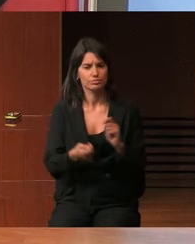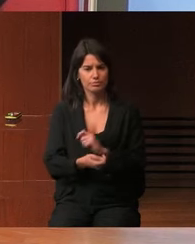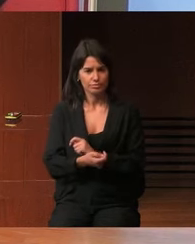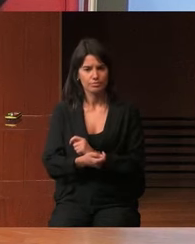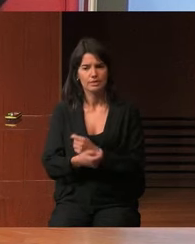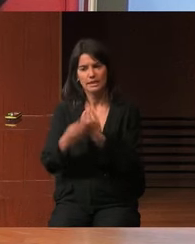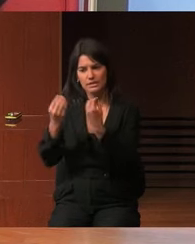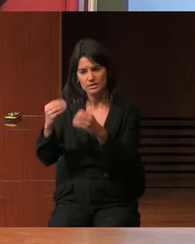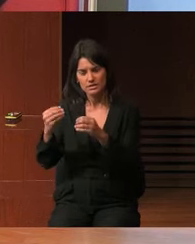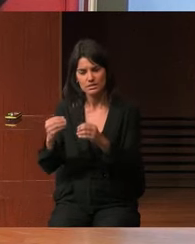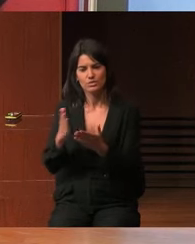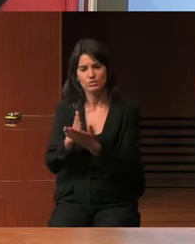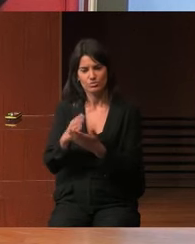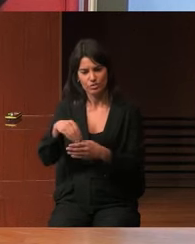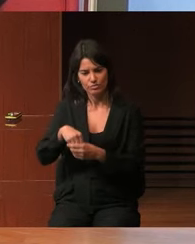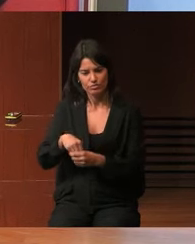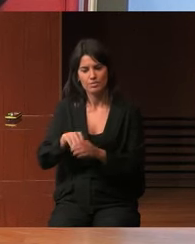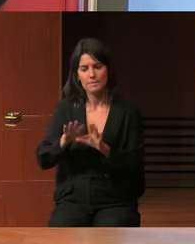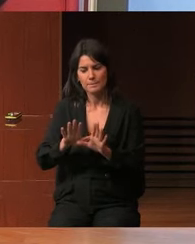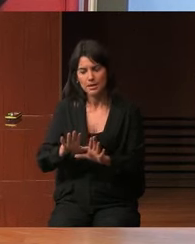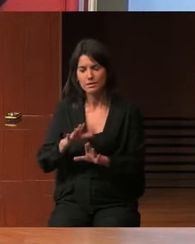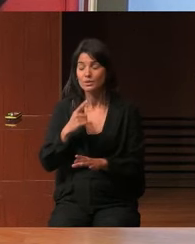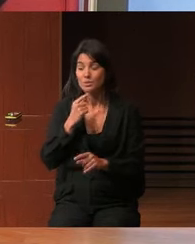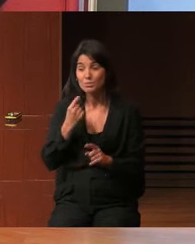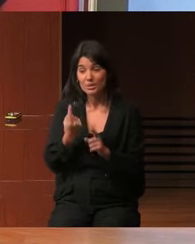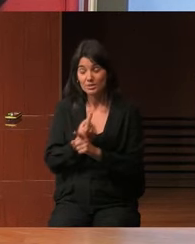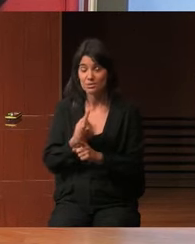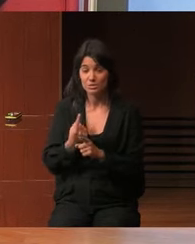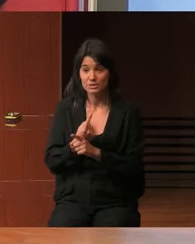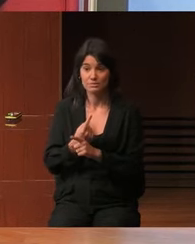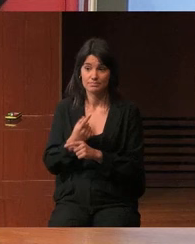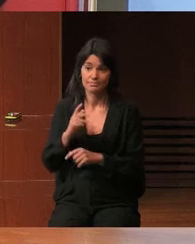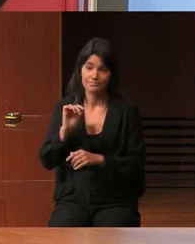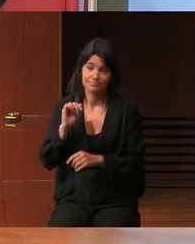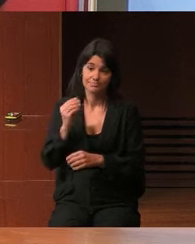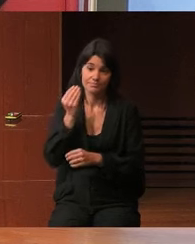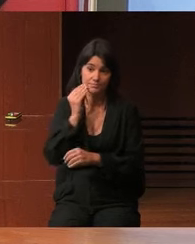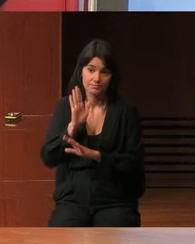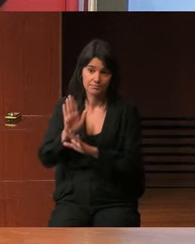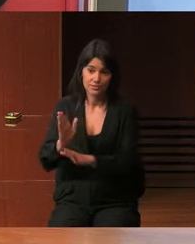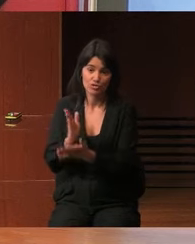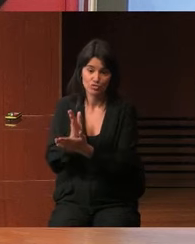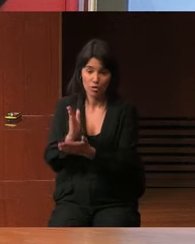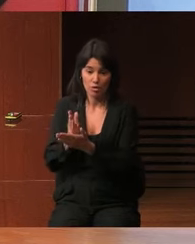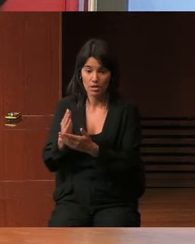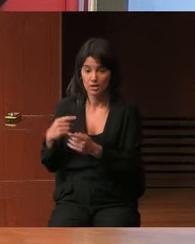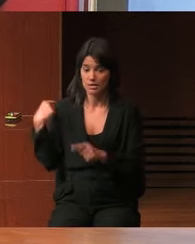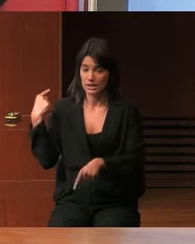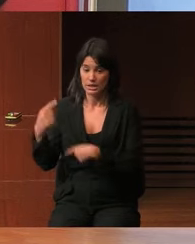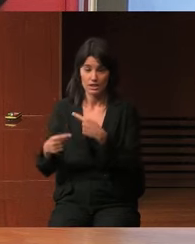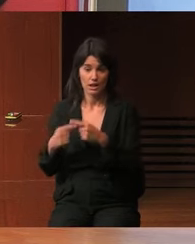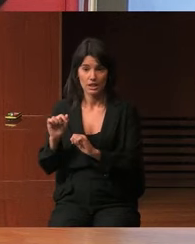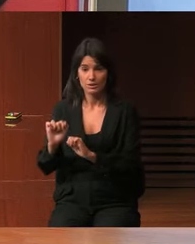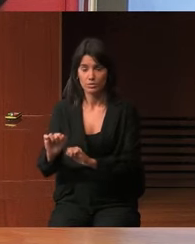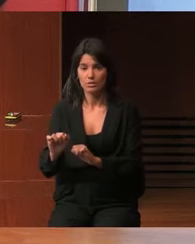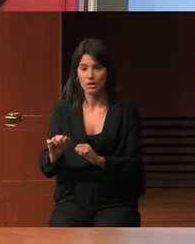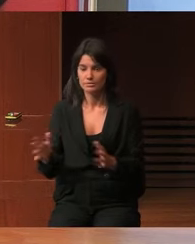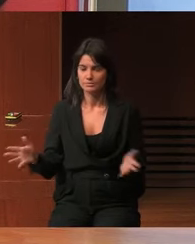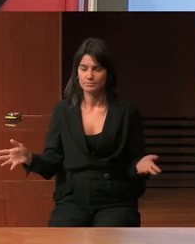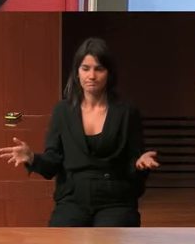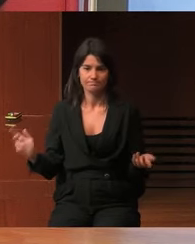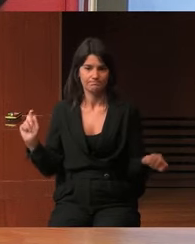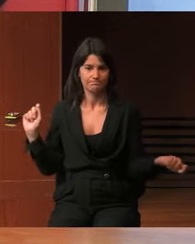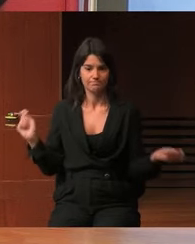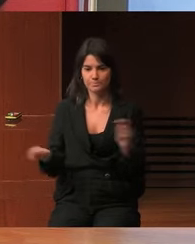escolares, nós poderíamos dizer que muitas das coisas que definiam a escola tradicional foram profundamente abaladas num sentido